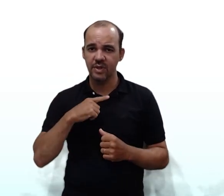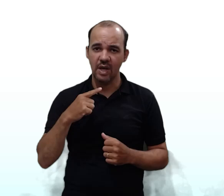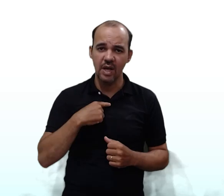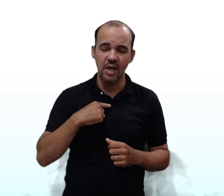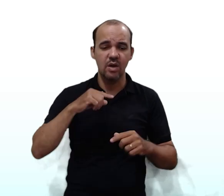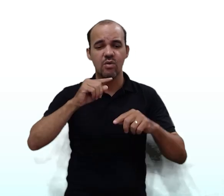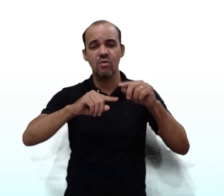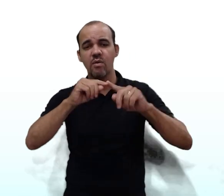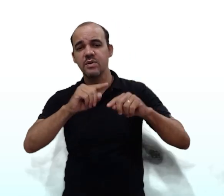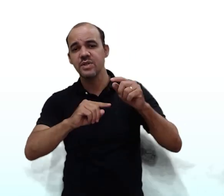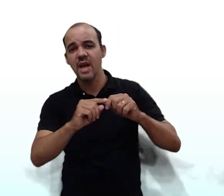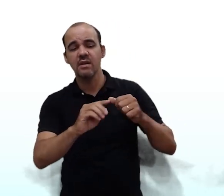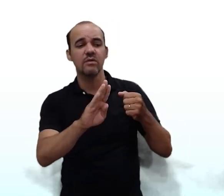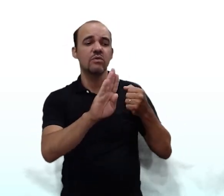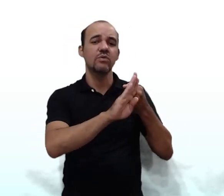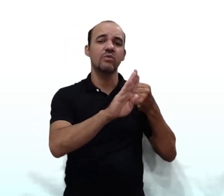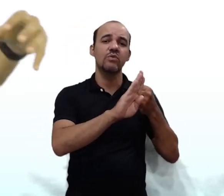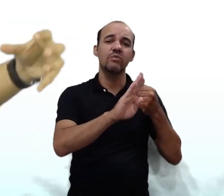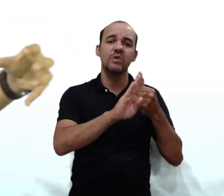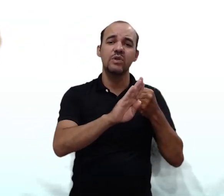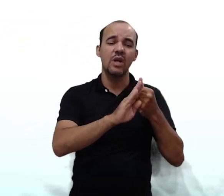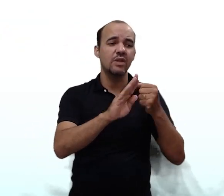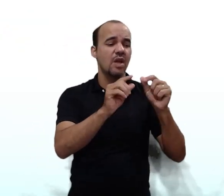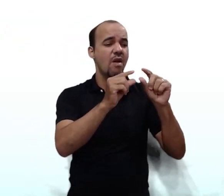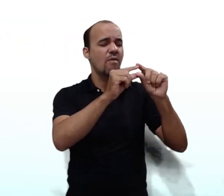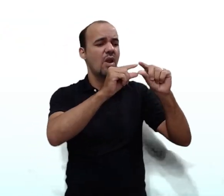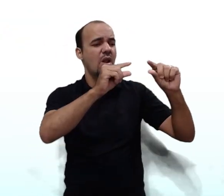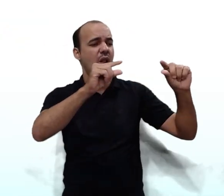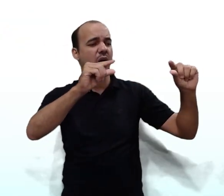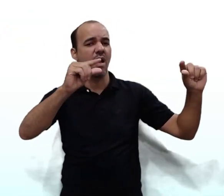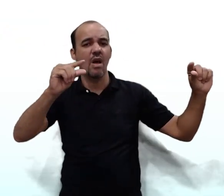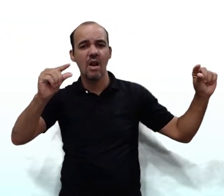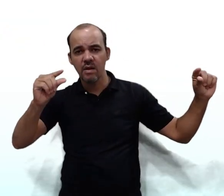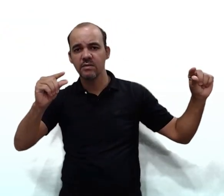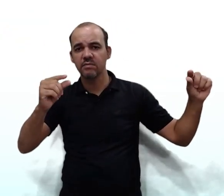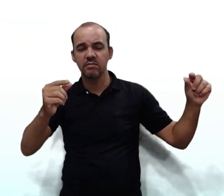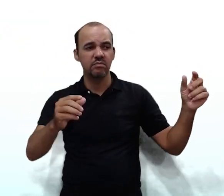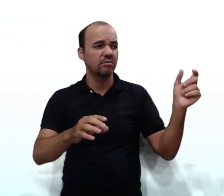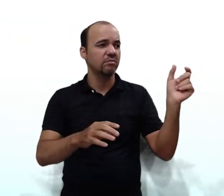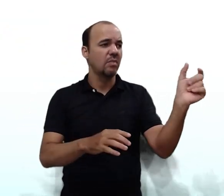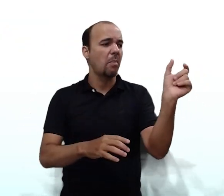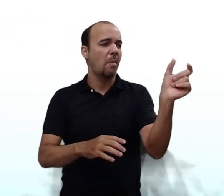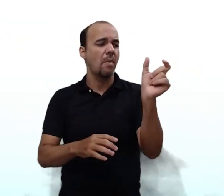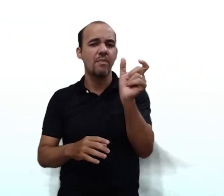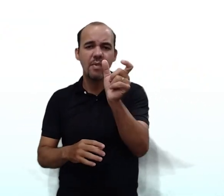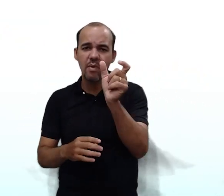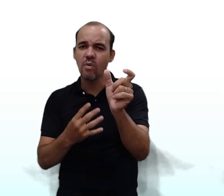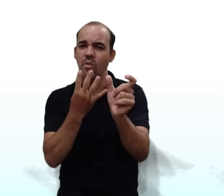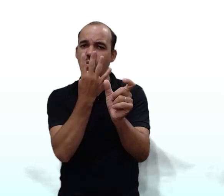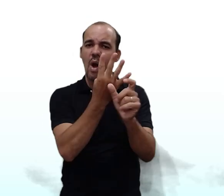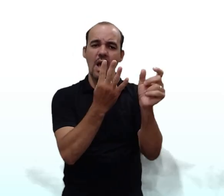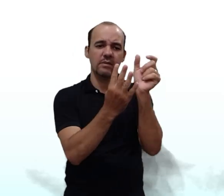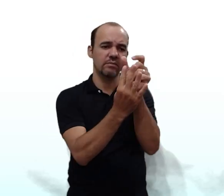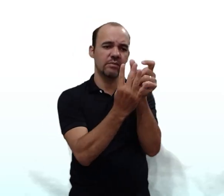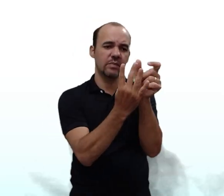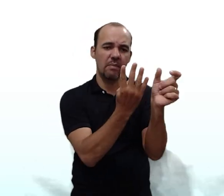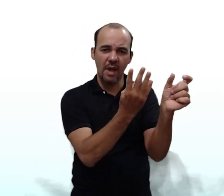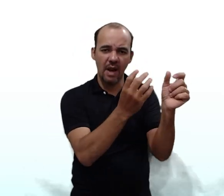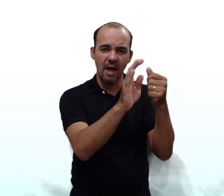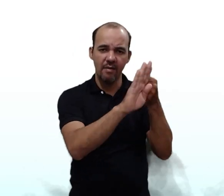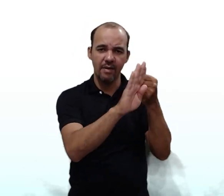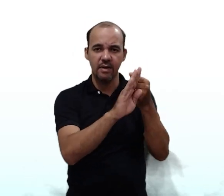um substantivo, e for um substantivo muito grande, muito longo, formado por 4 ou mais palavras, não